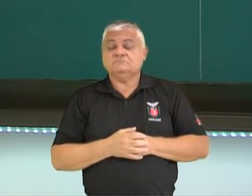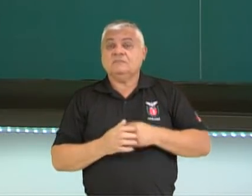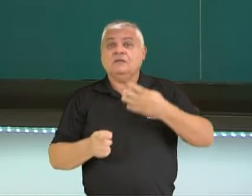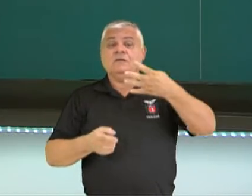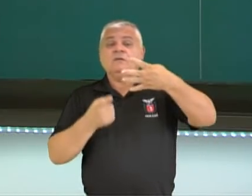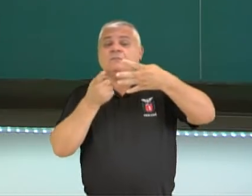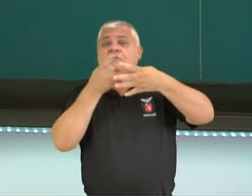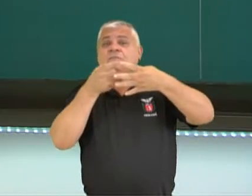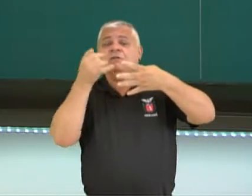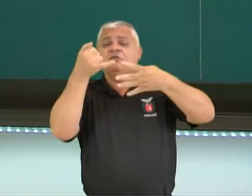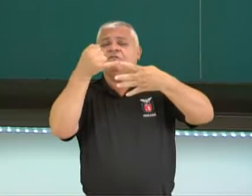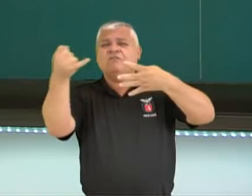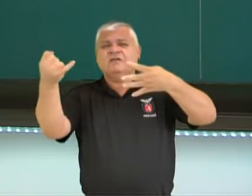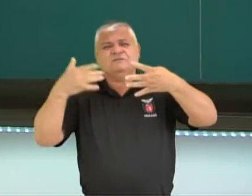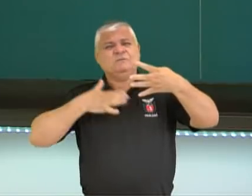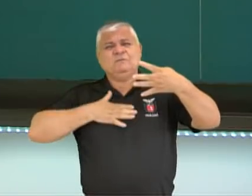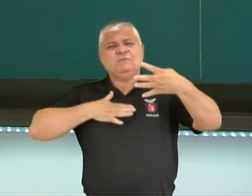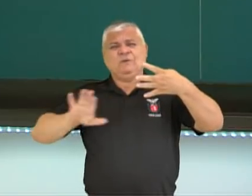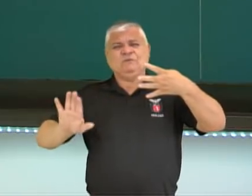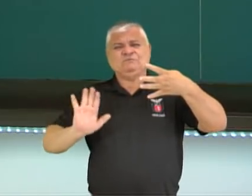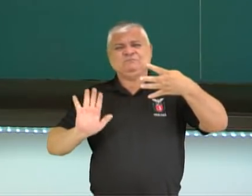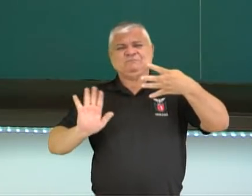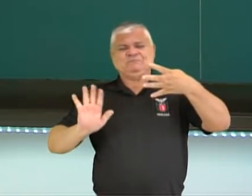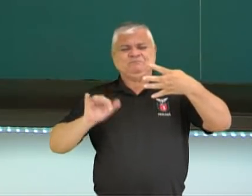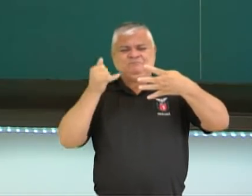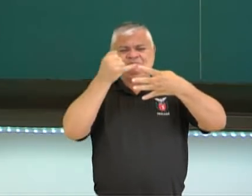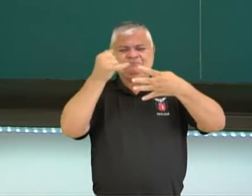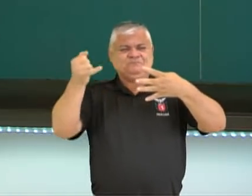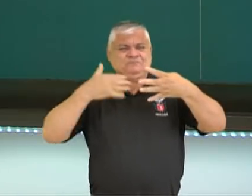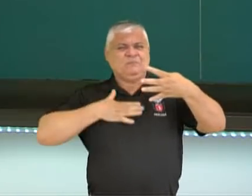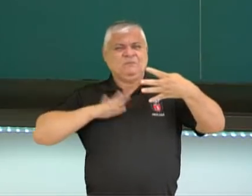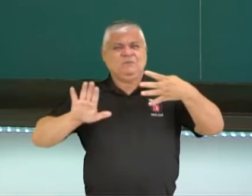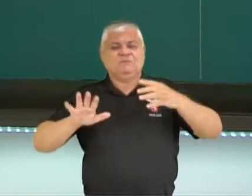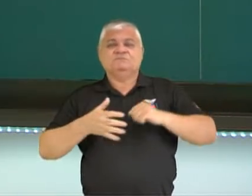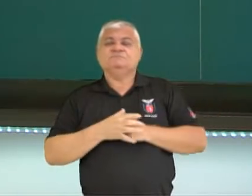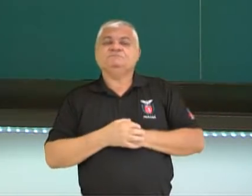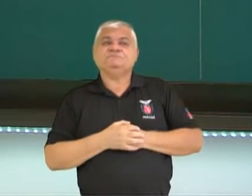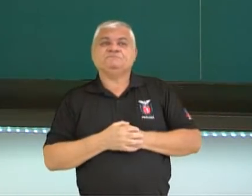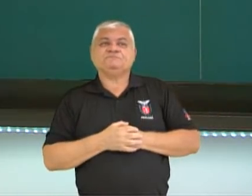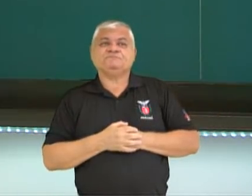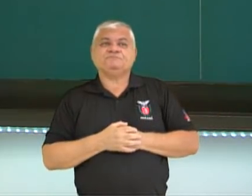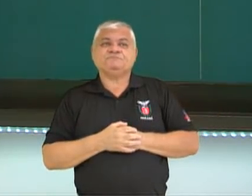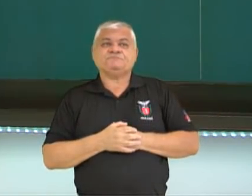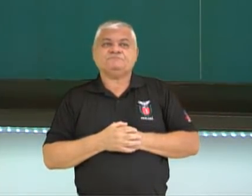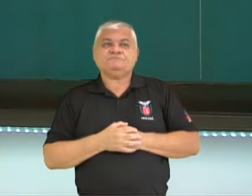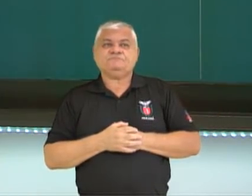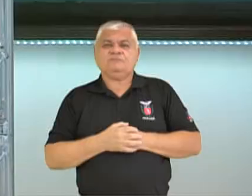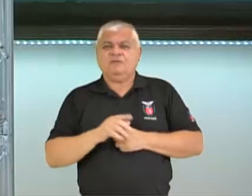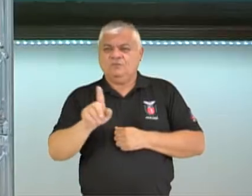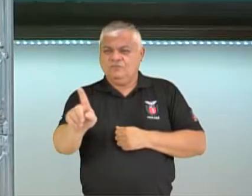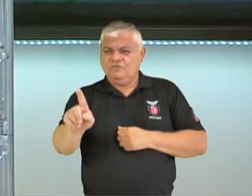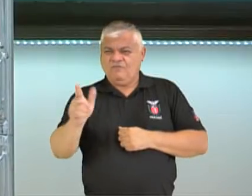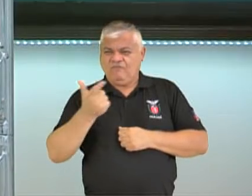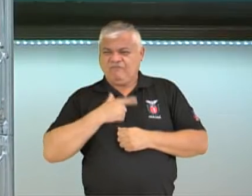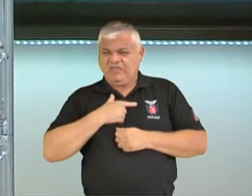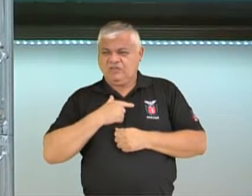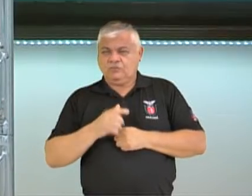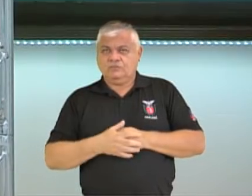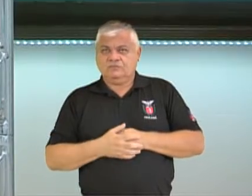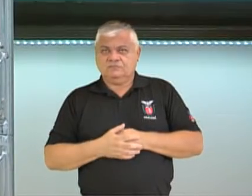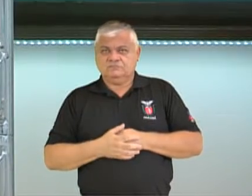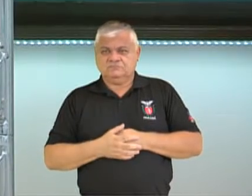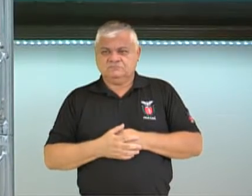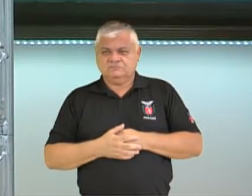eu particularmente não gosto, eu vou voltar lá para vocês olharem. Ó, um é feioso.